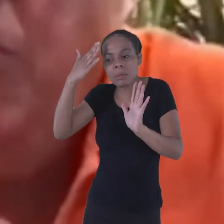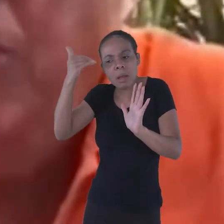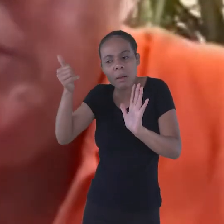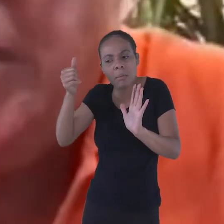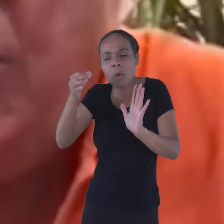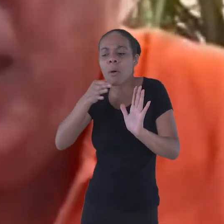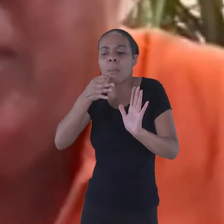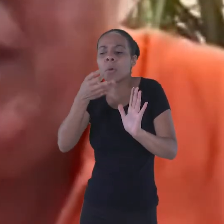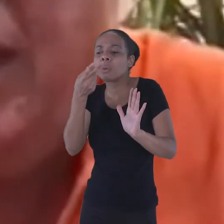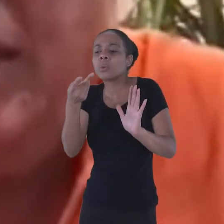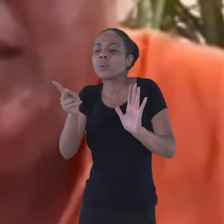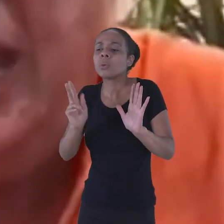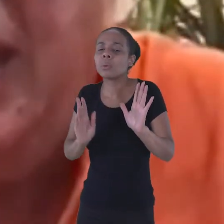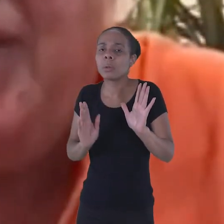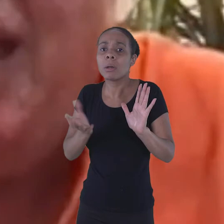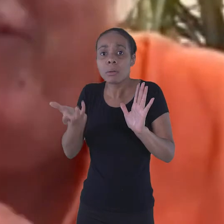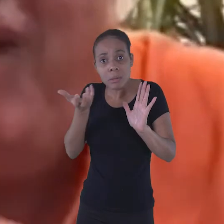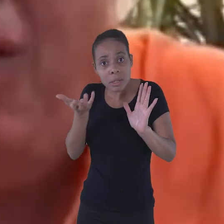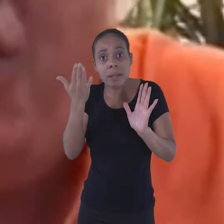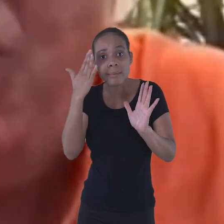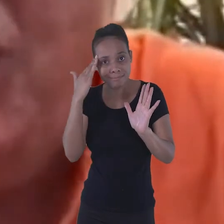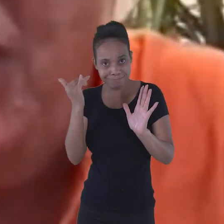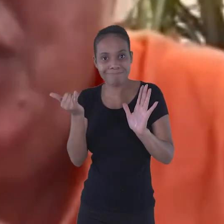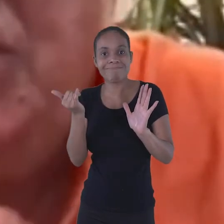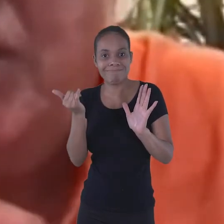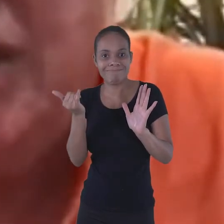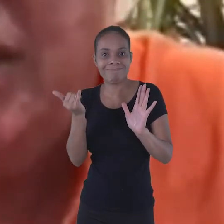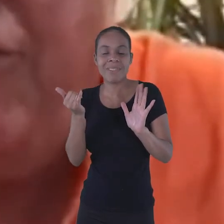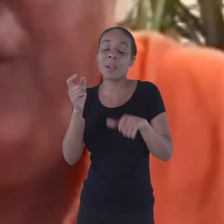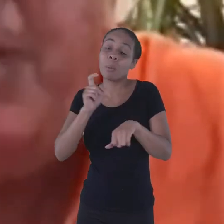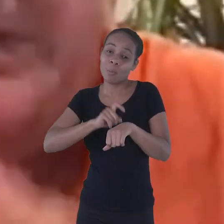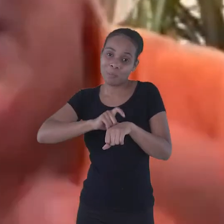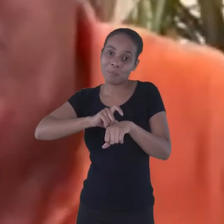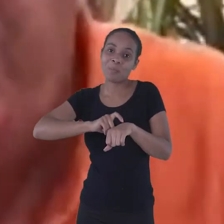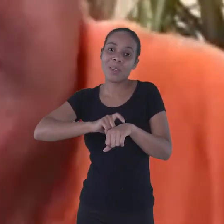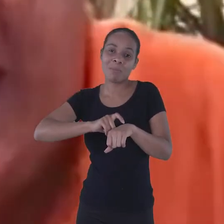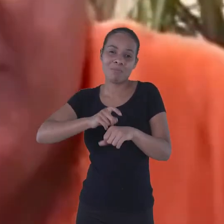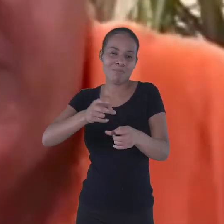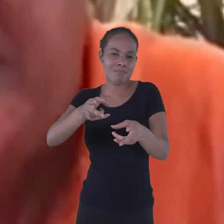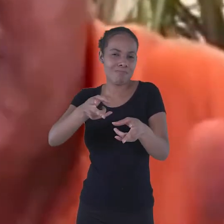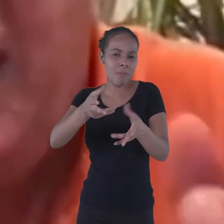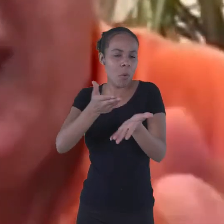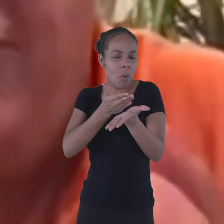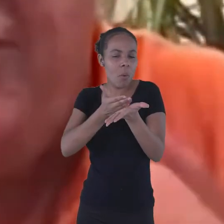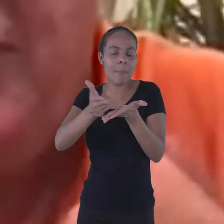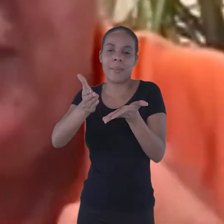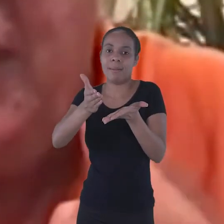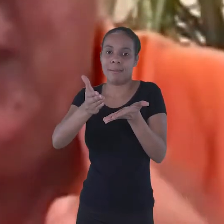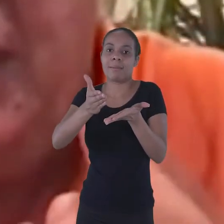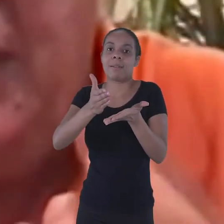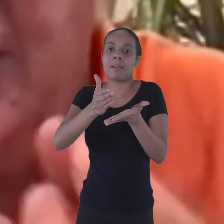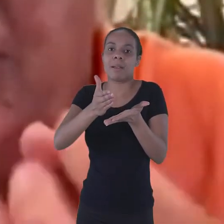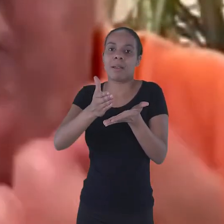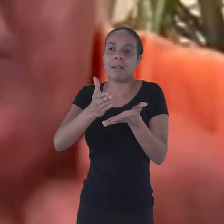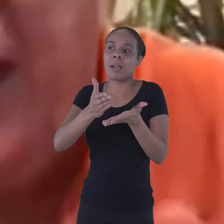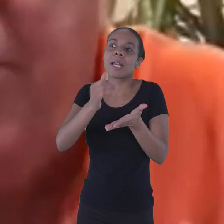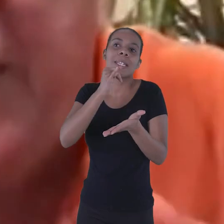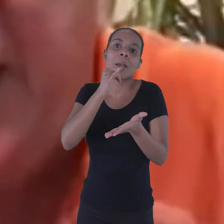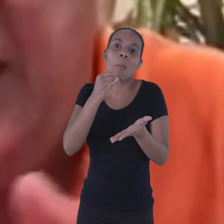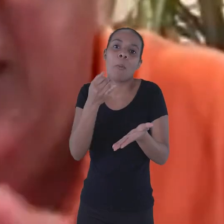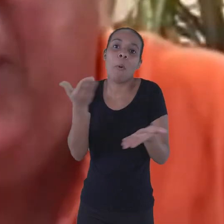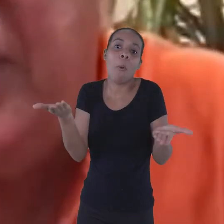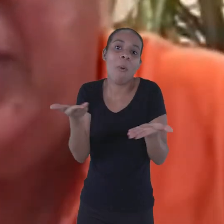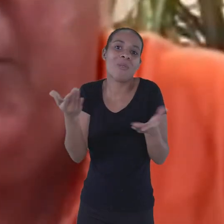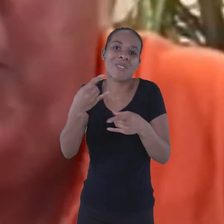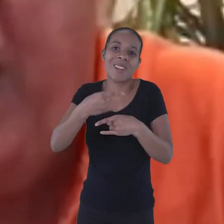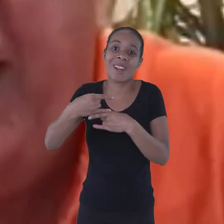E quando você começa a ter esse aval, de uma certa forma, ser convidado para a sua live, ser convidado para